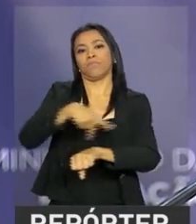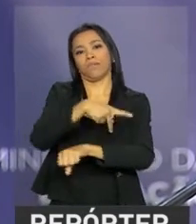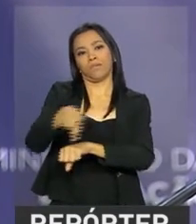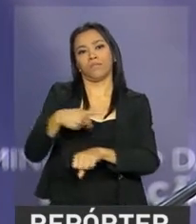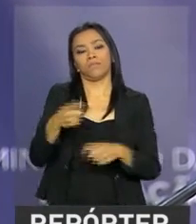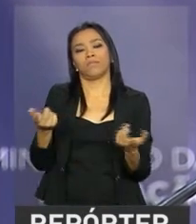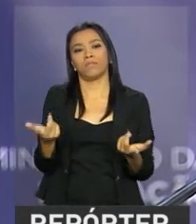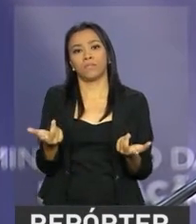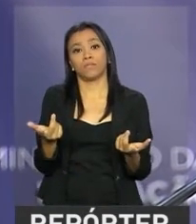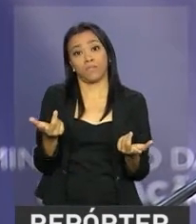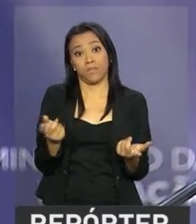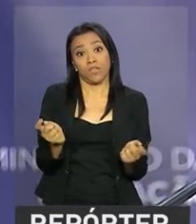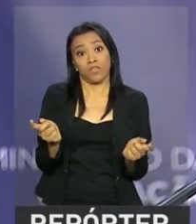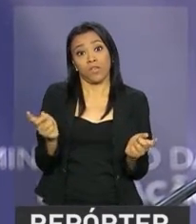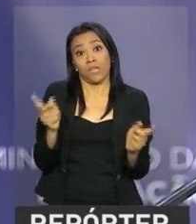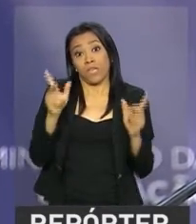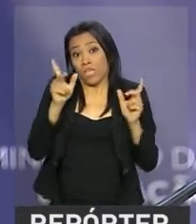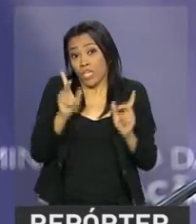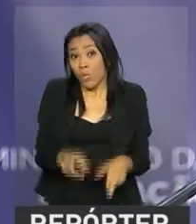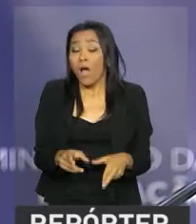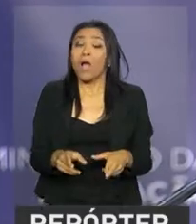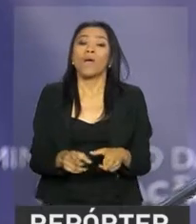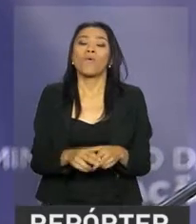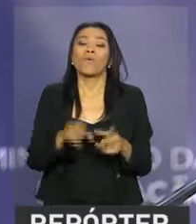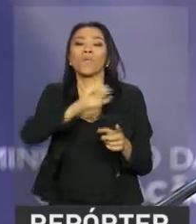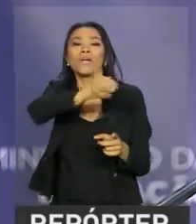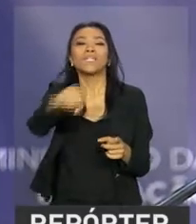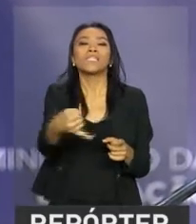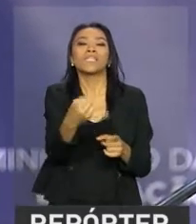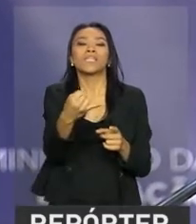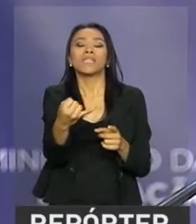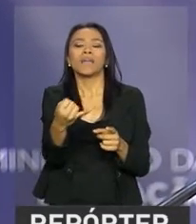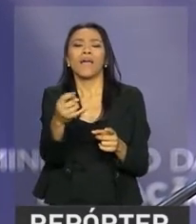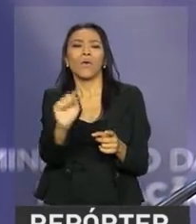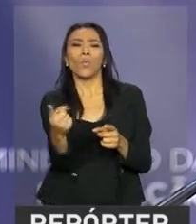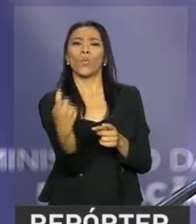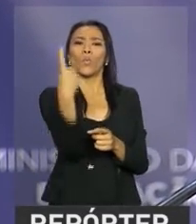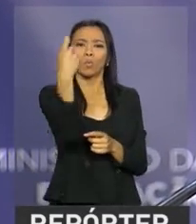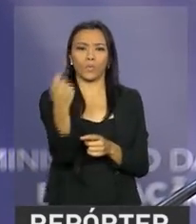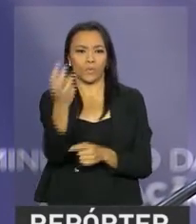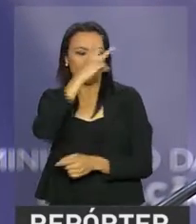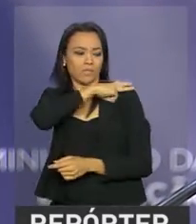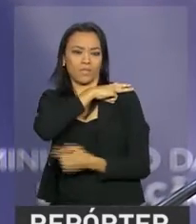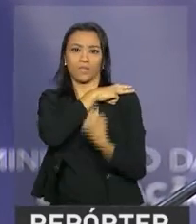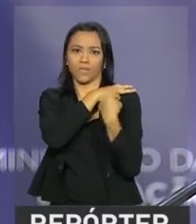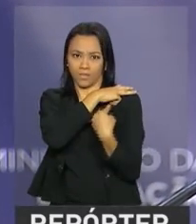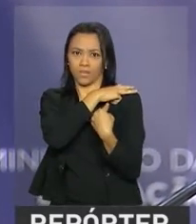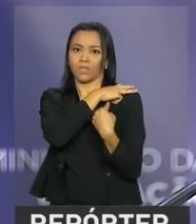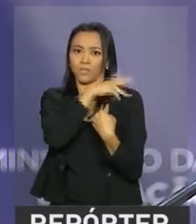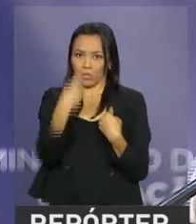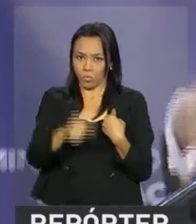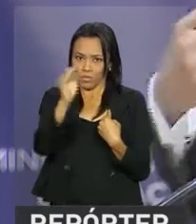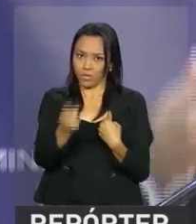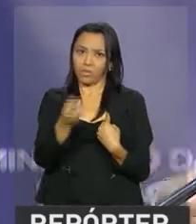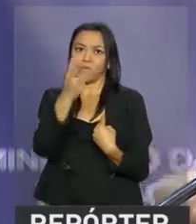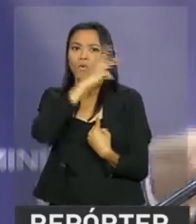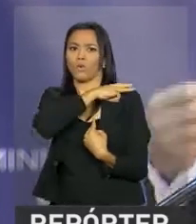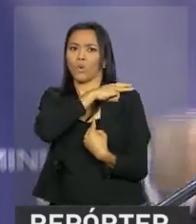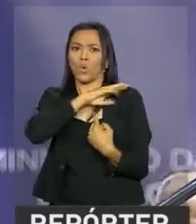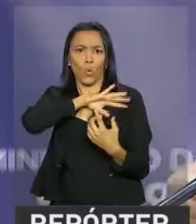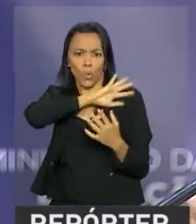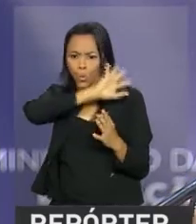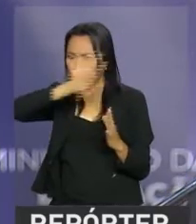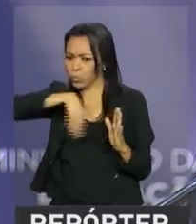ser caracterizado como jabuticaba é o único que tem o ensino médio que todo o